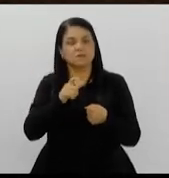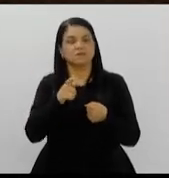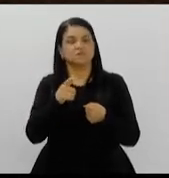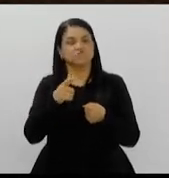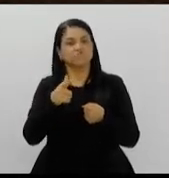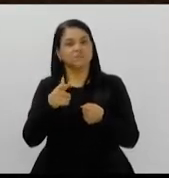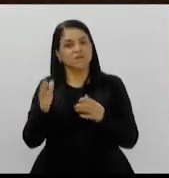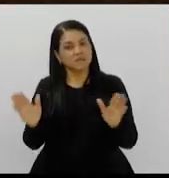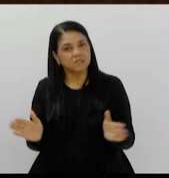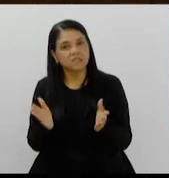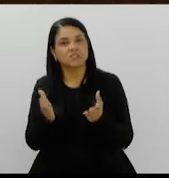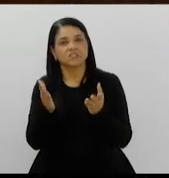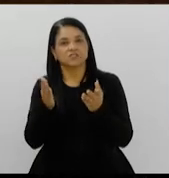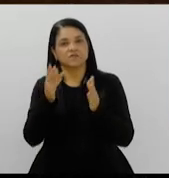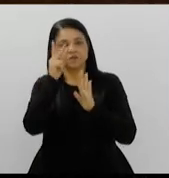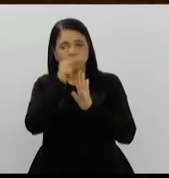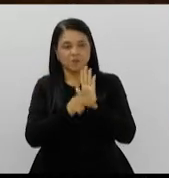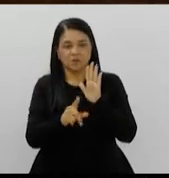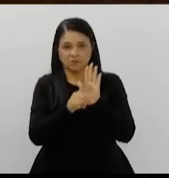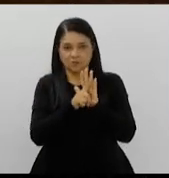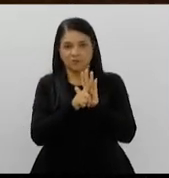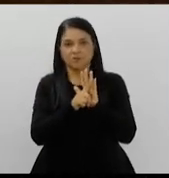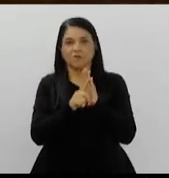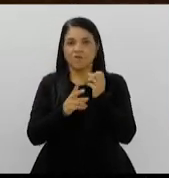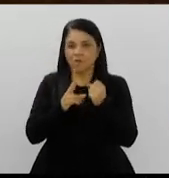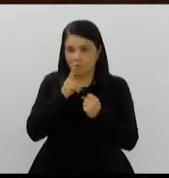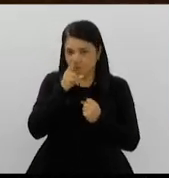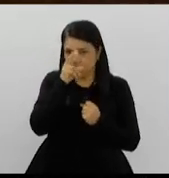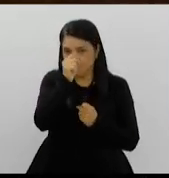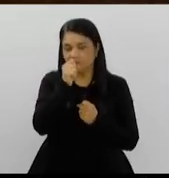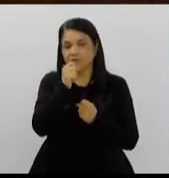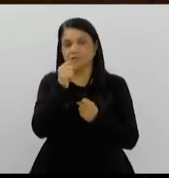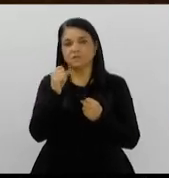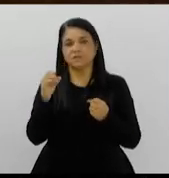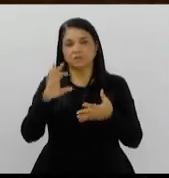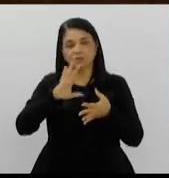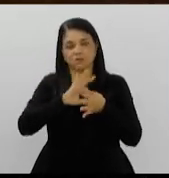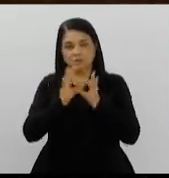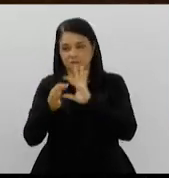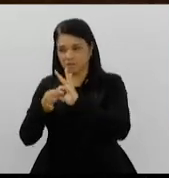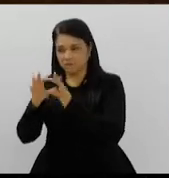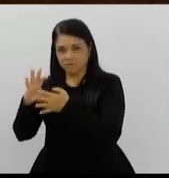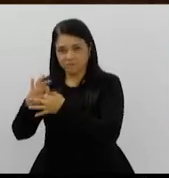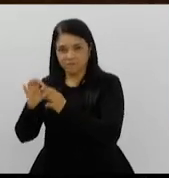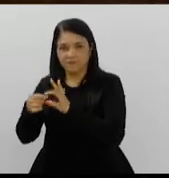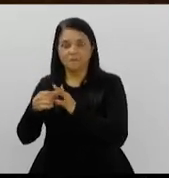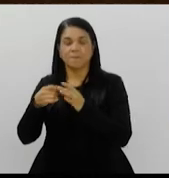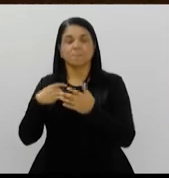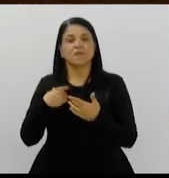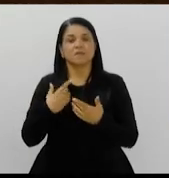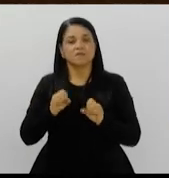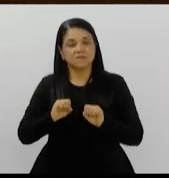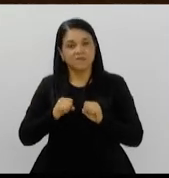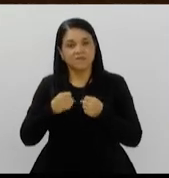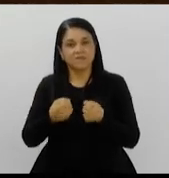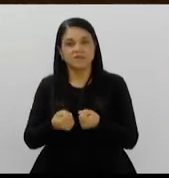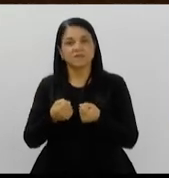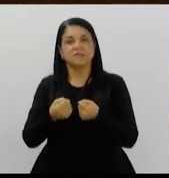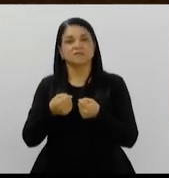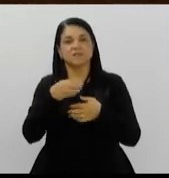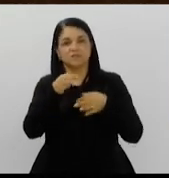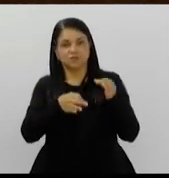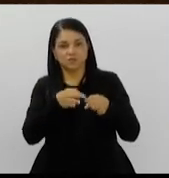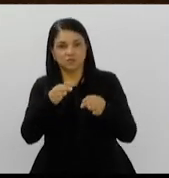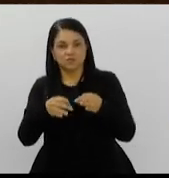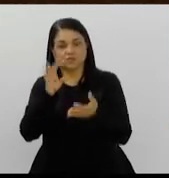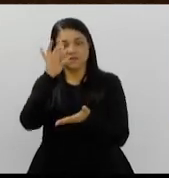iniciativa de Vossa Excelência, que vão fortalecer todas as articulações em defesa da reparação histórica, da justiça,